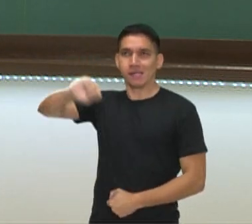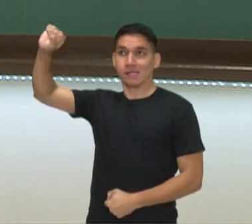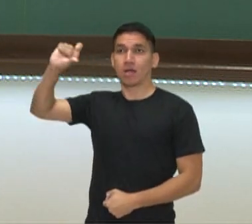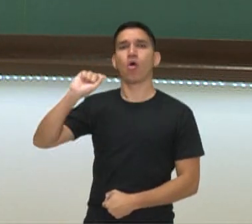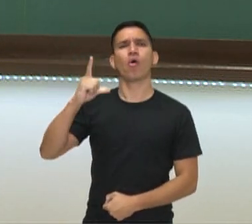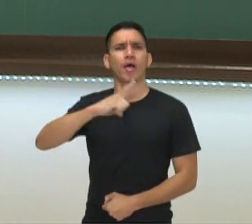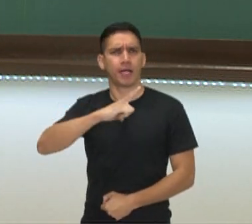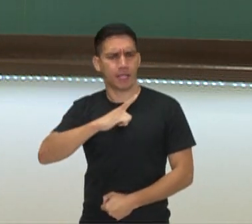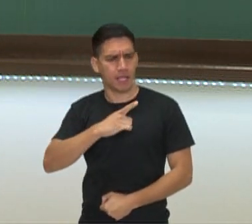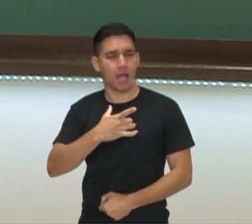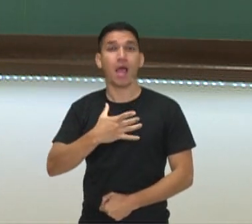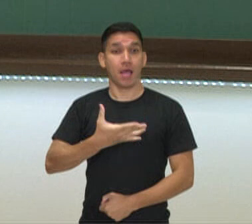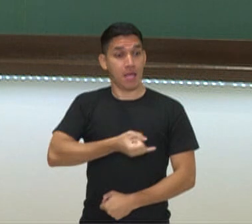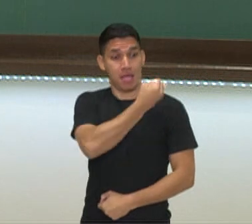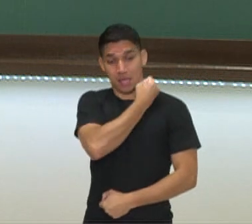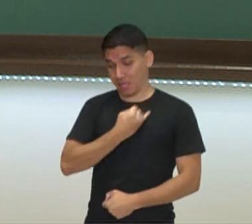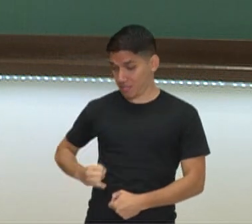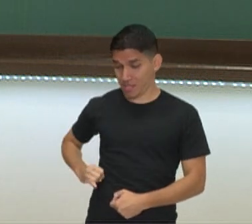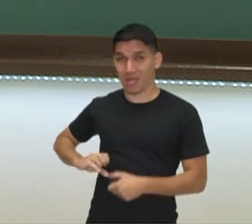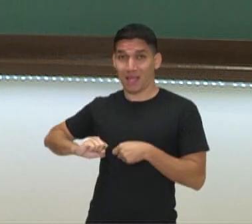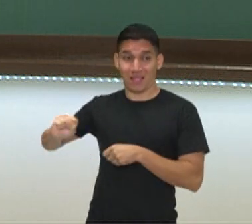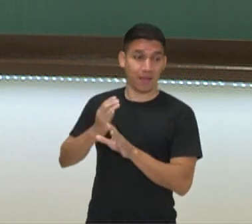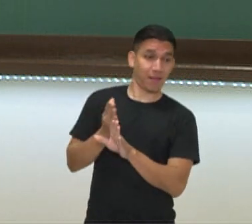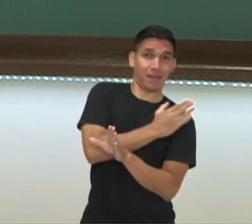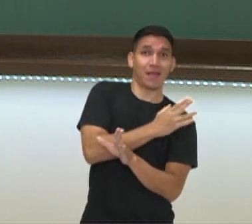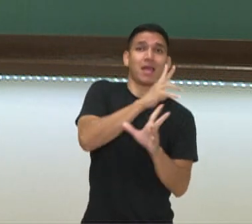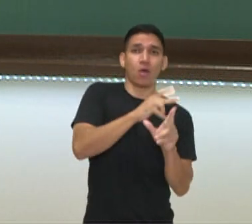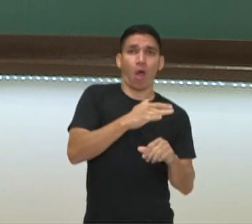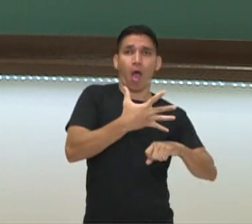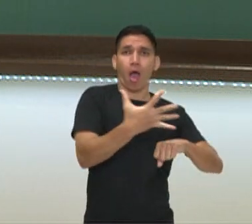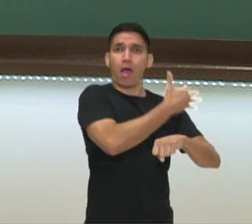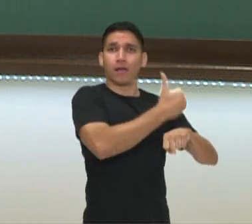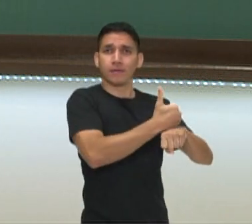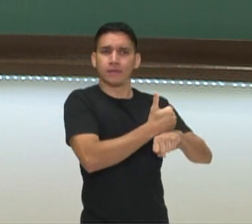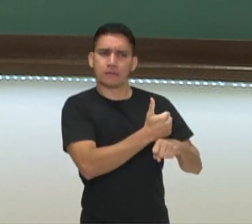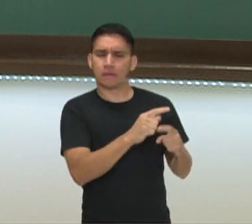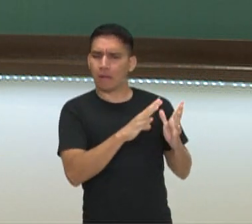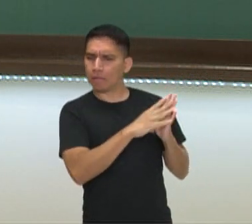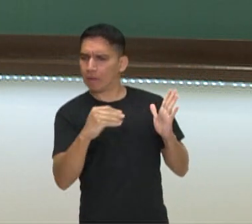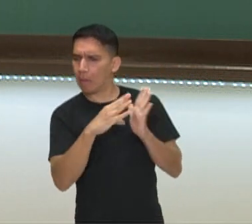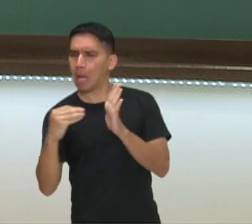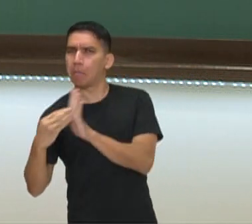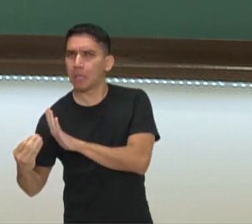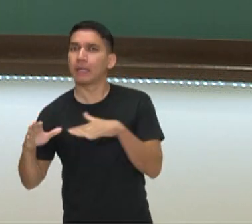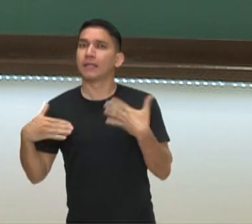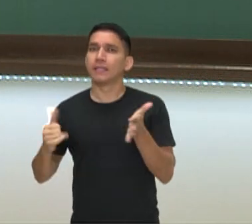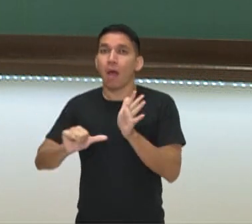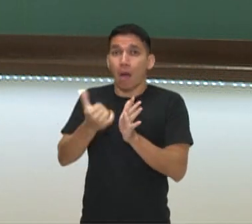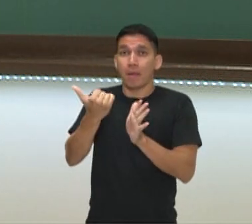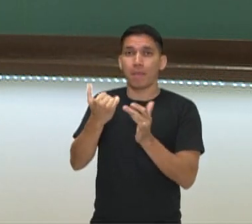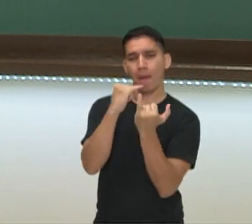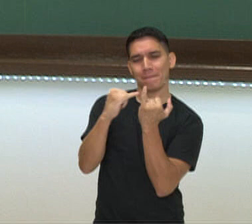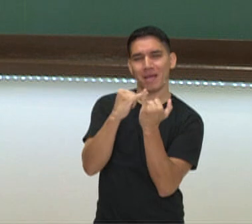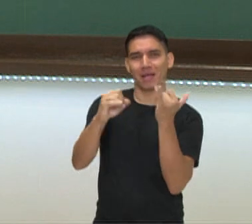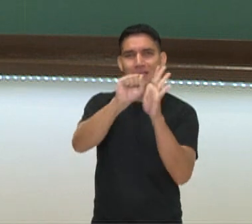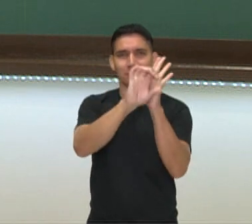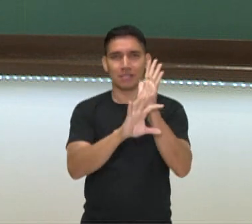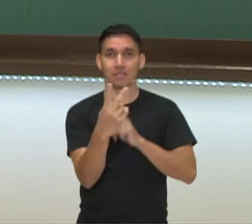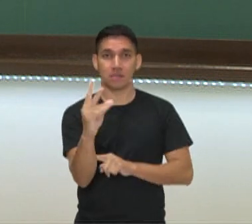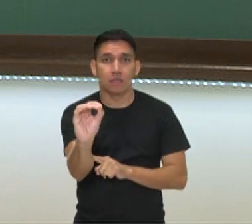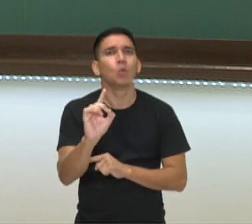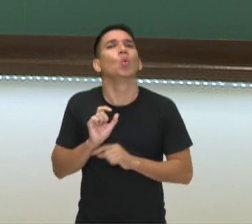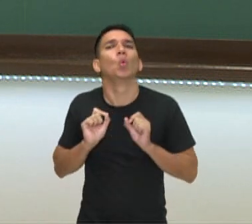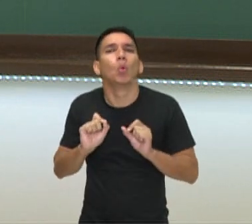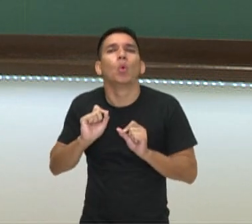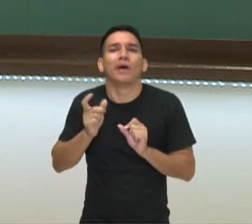Império manteve resquícios da colônia, né? Então o Brasil ainda, na primeira metade do século XX,